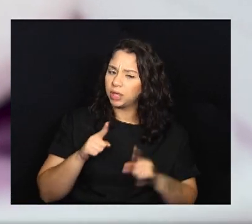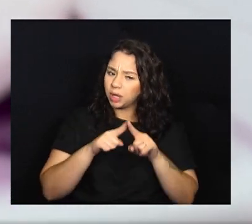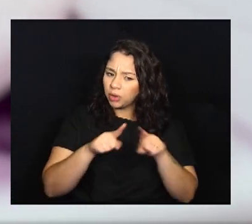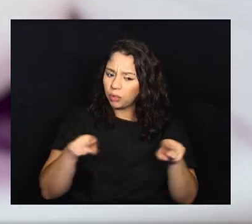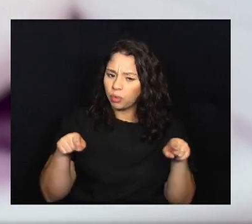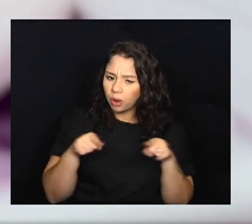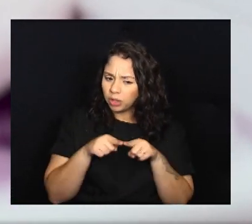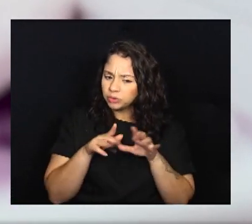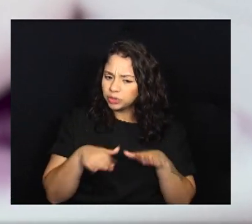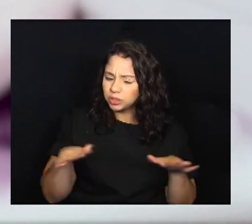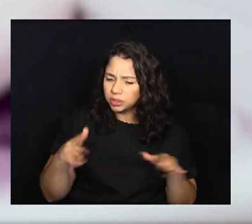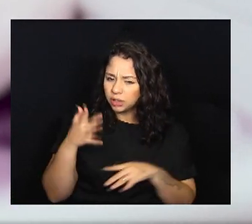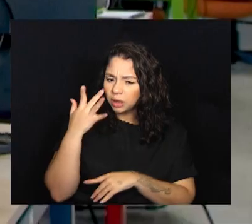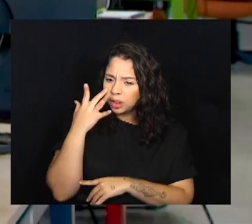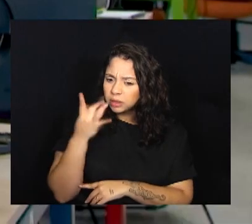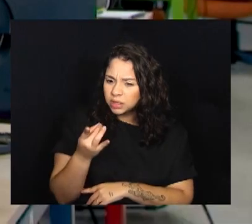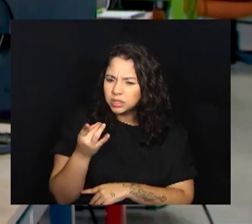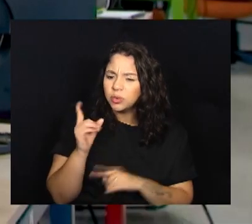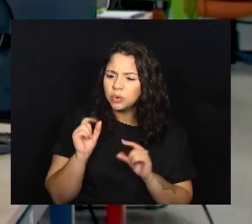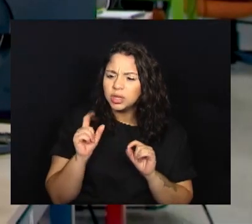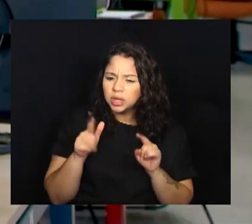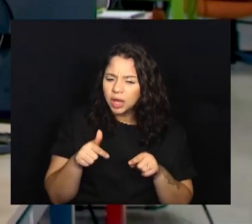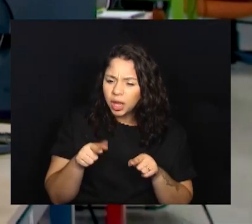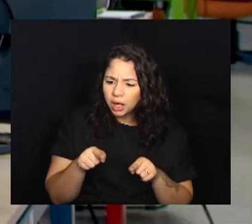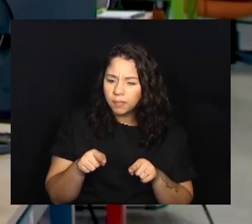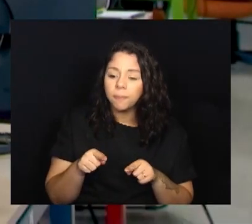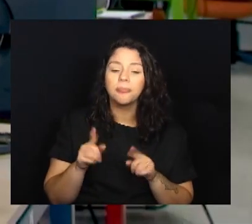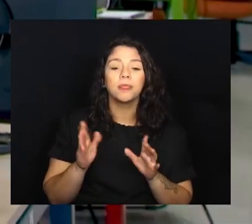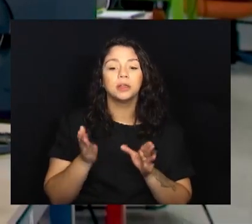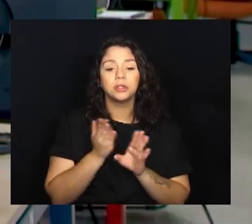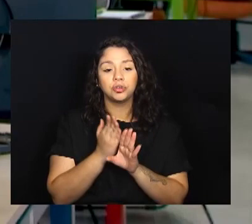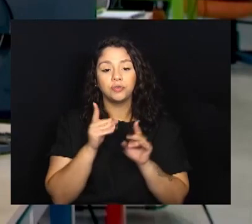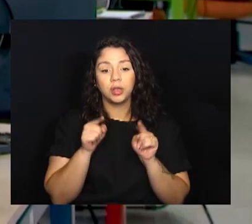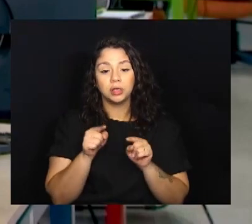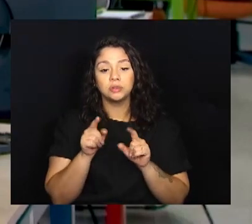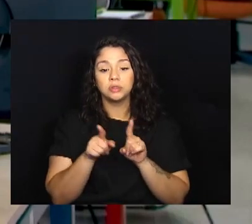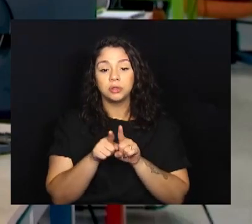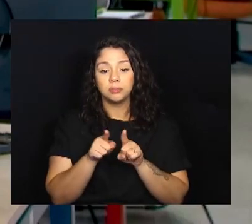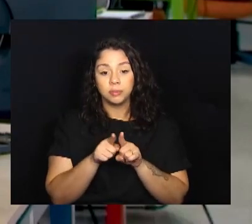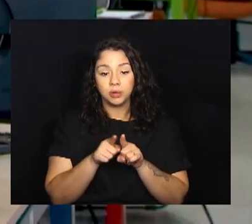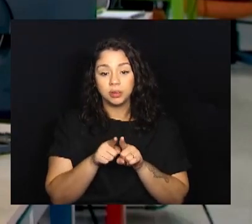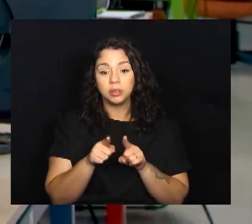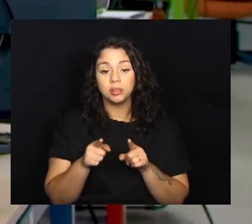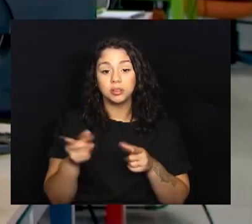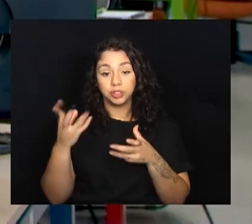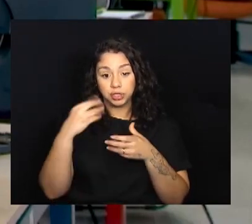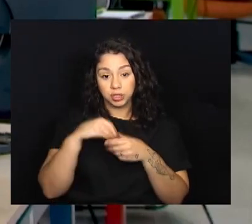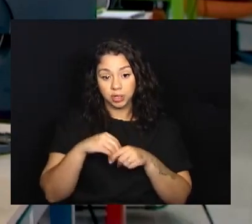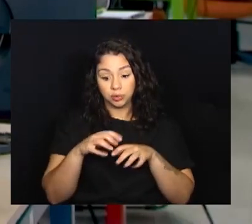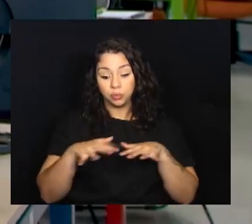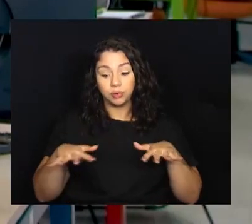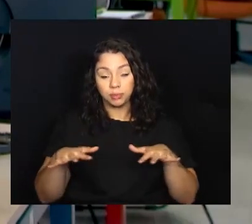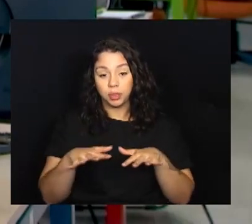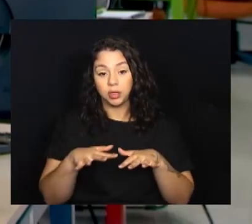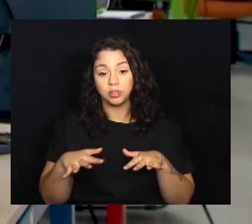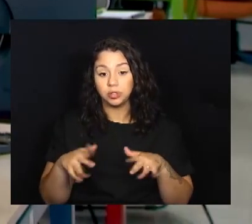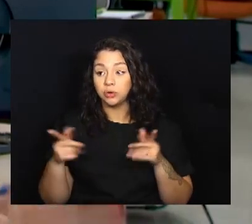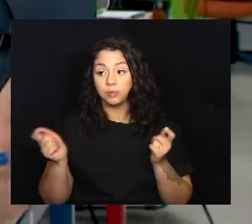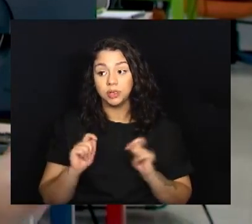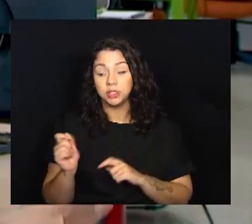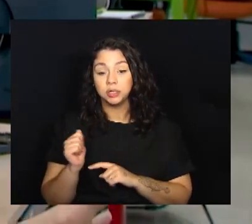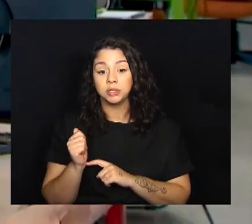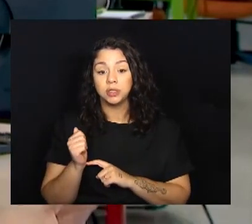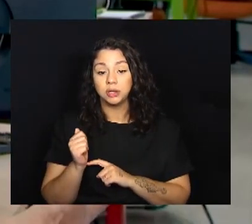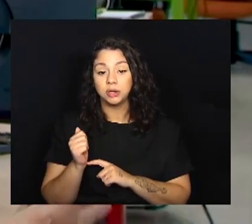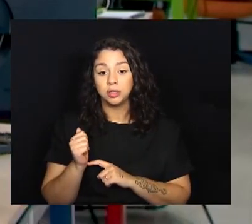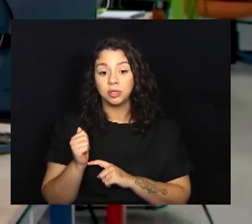deixa eu prestar atenção o que tem aqui. Então, identificar esse tipo de cena. Então, identificar cenas internas. Então, não precisa identificar, por exemplo,